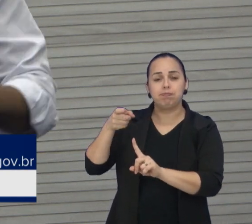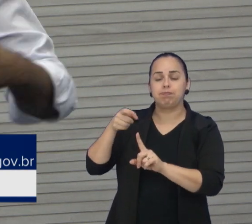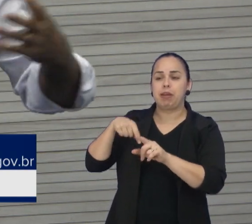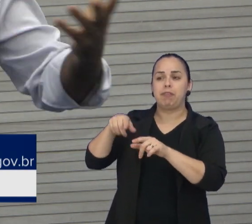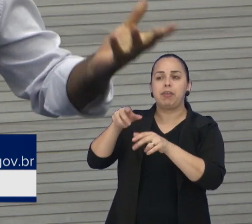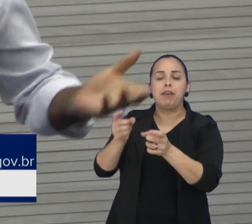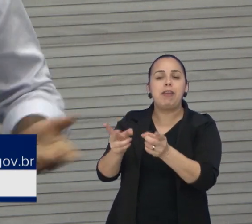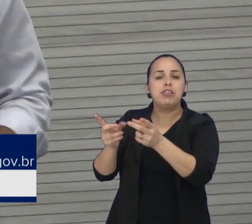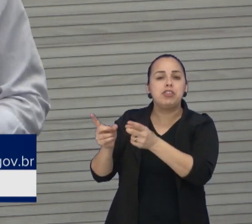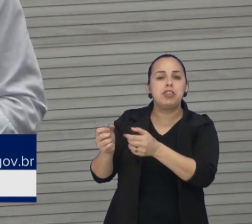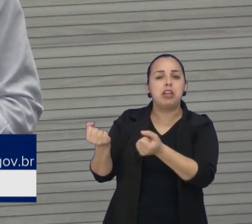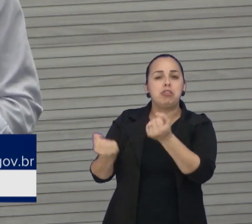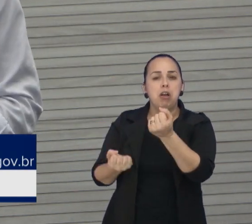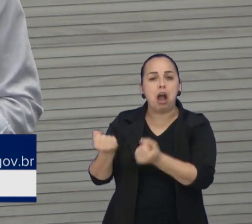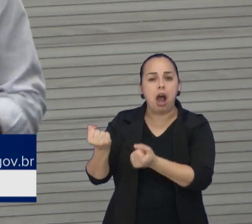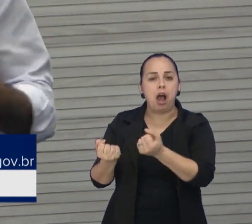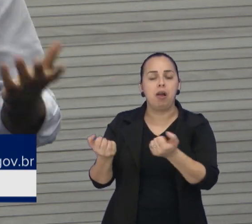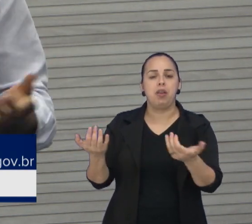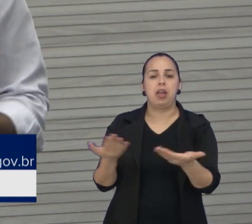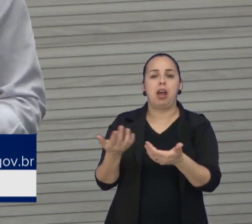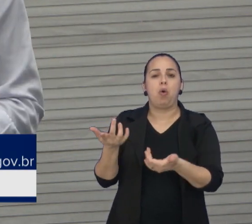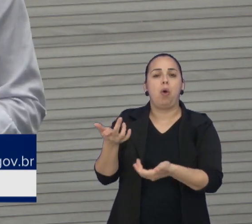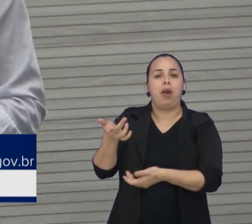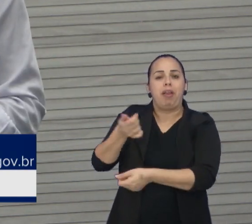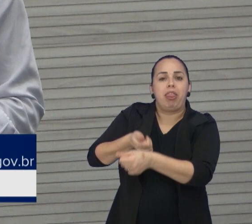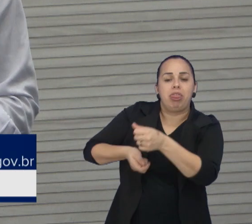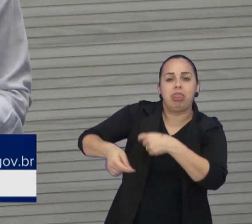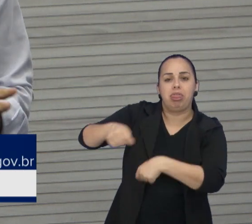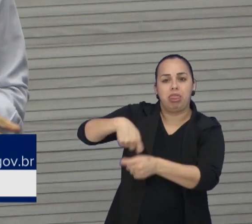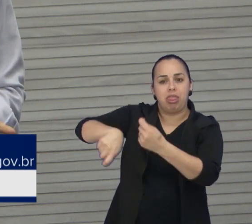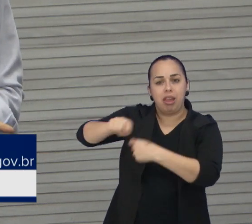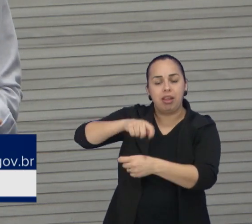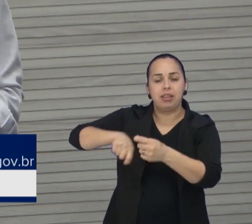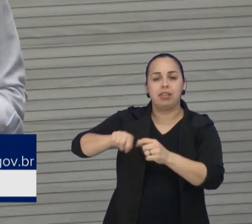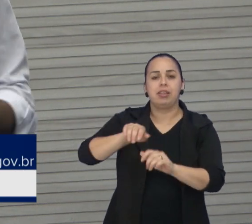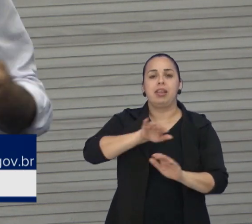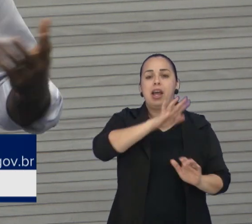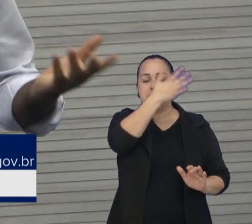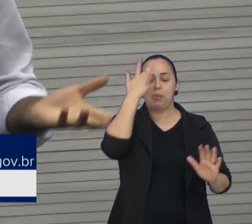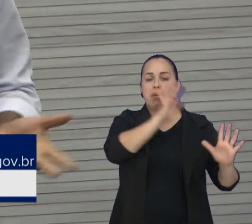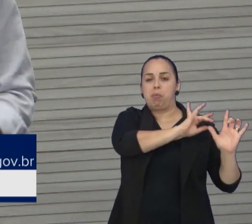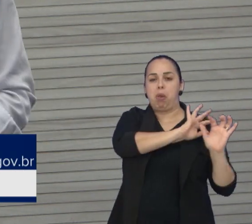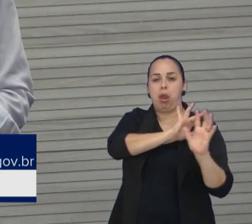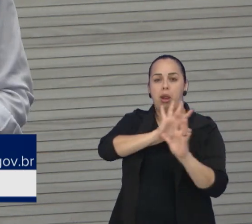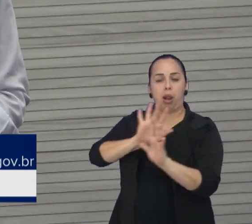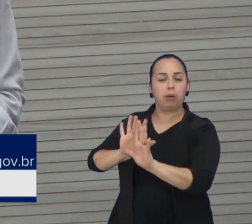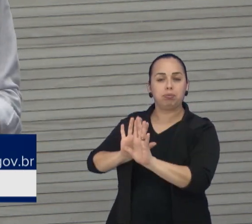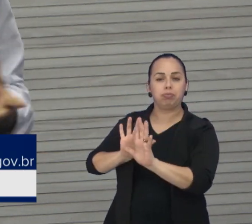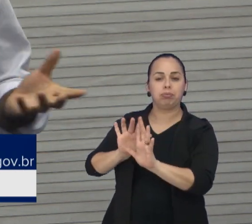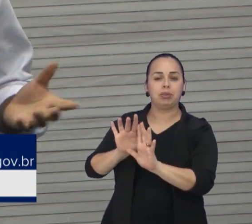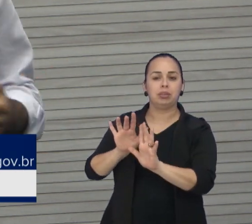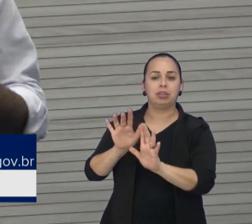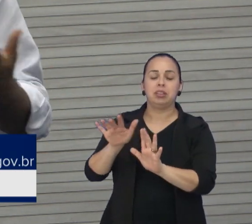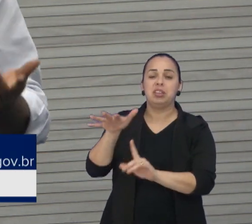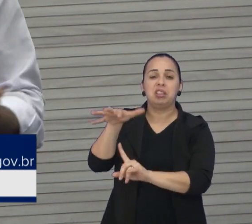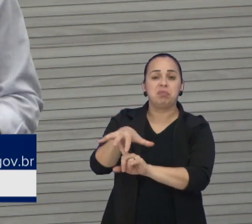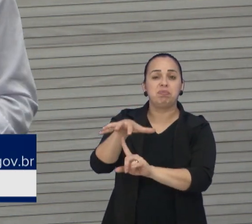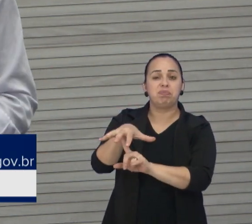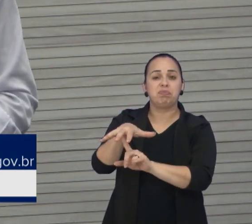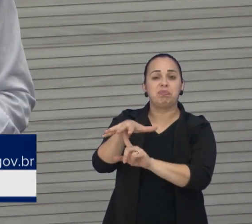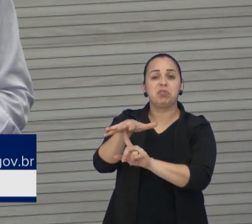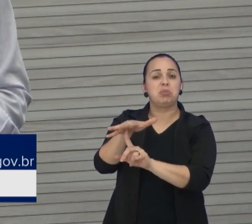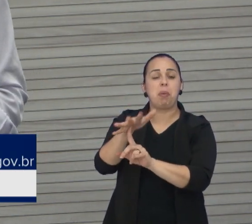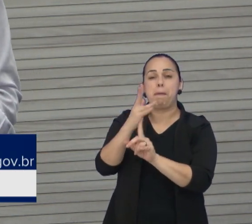praça que virou ali um local de negócios, né? E a comunidade praticamente perdeu a praça, né, no